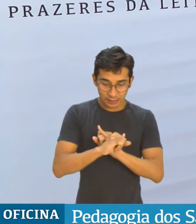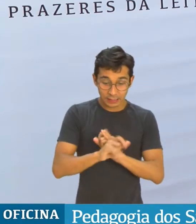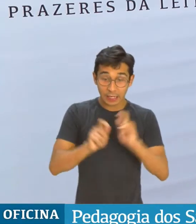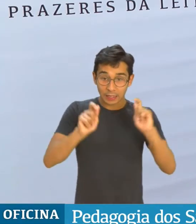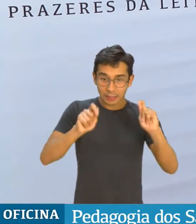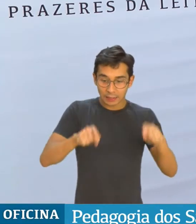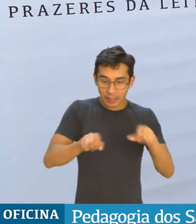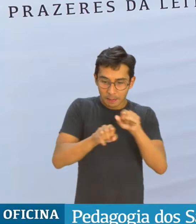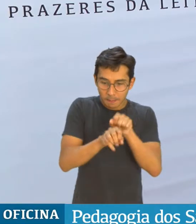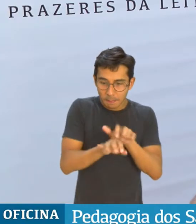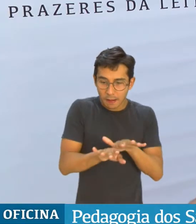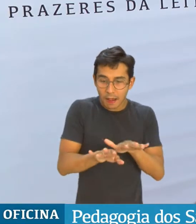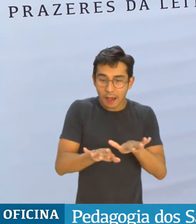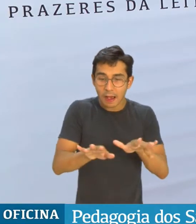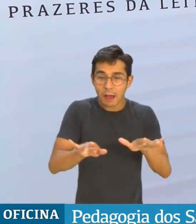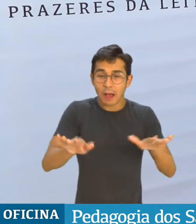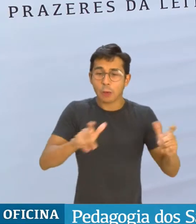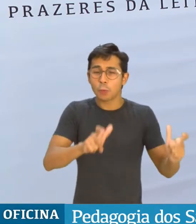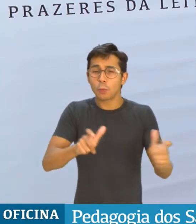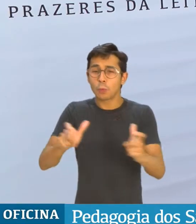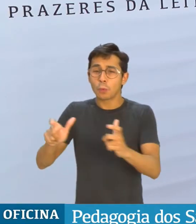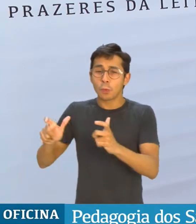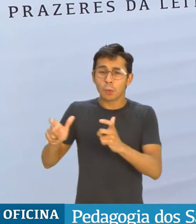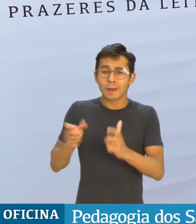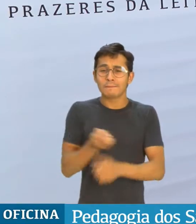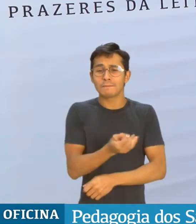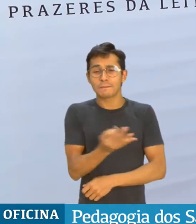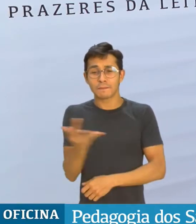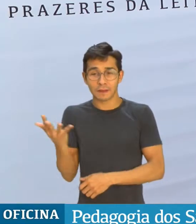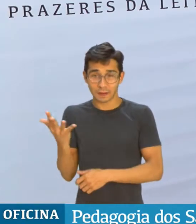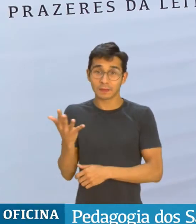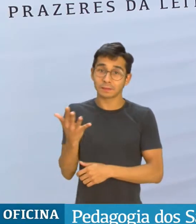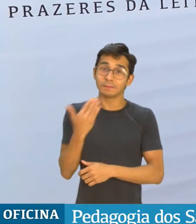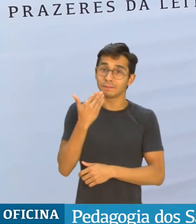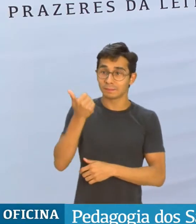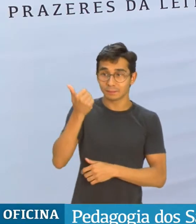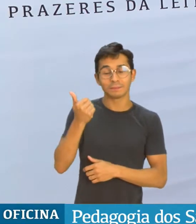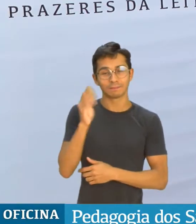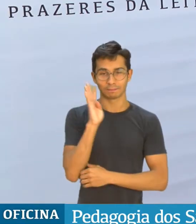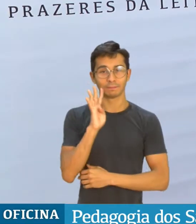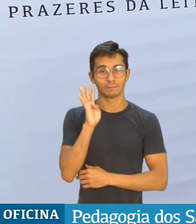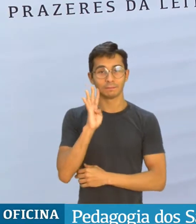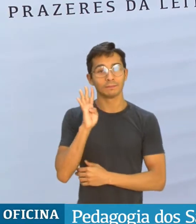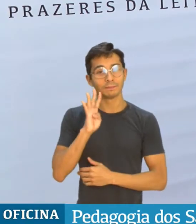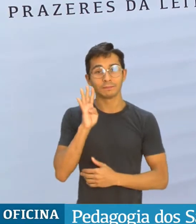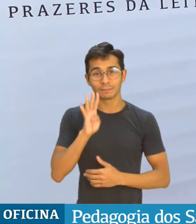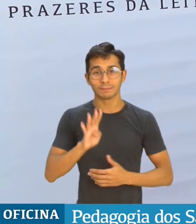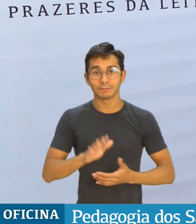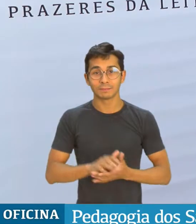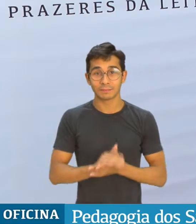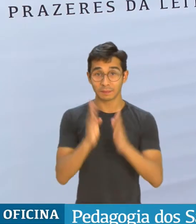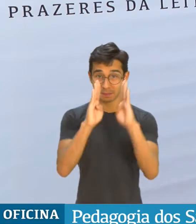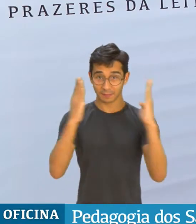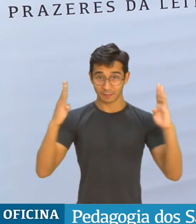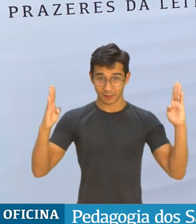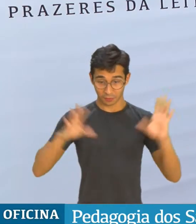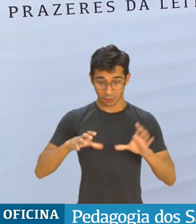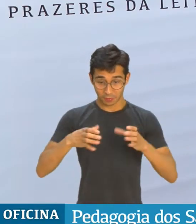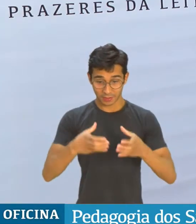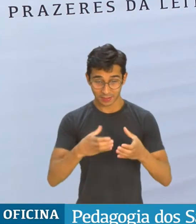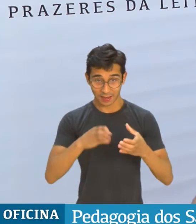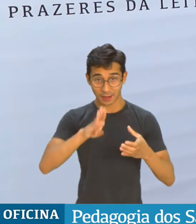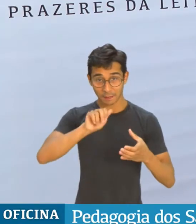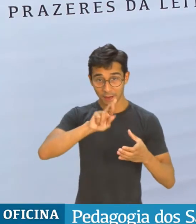repente presencialmente ia ser um pouco mais difícil, é bem bacana também. Queria agradecer à Biblioteca Comunitária de Barra